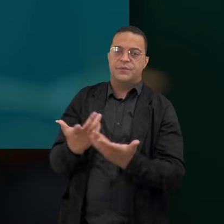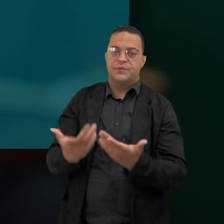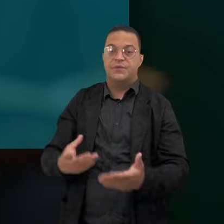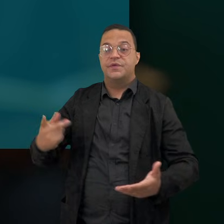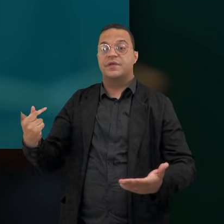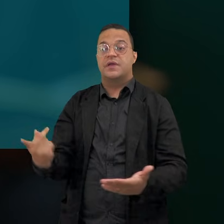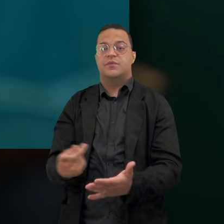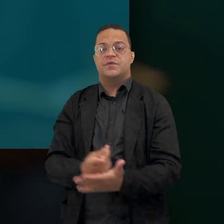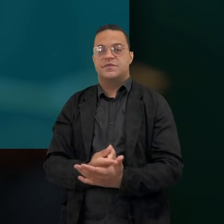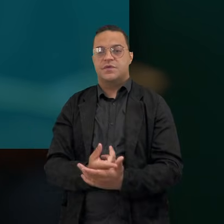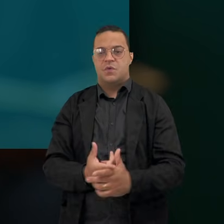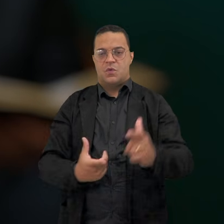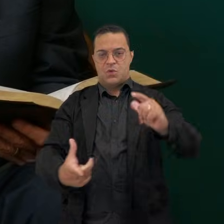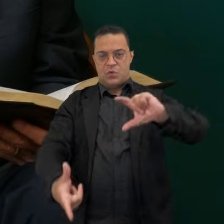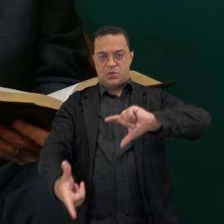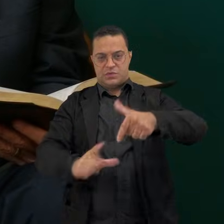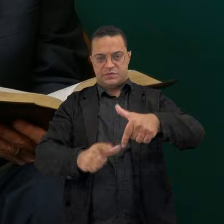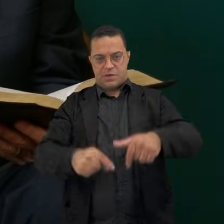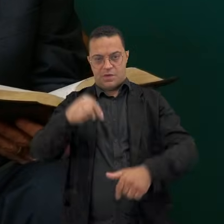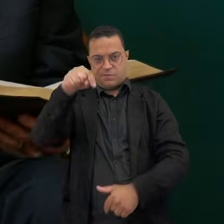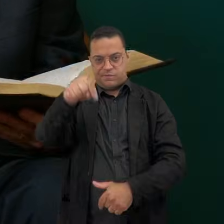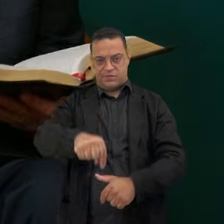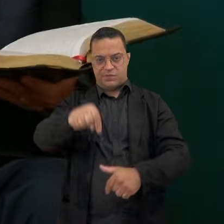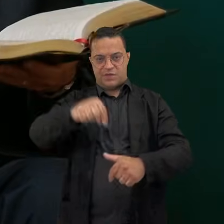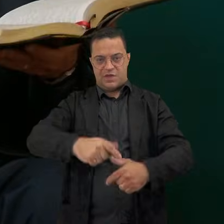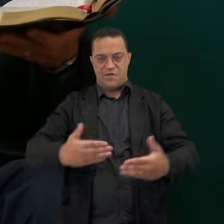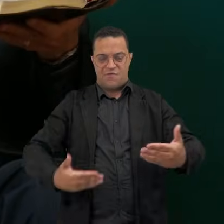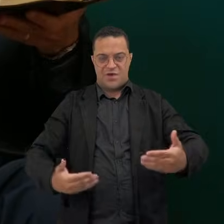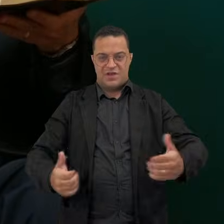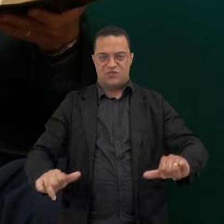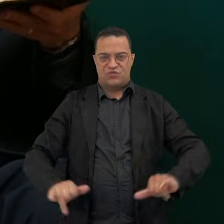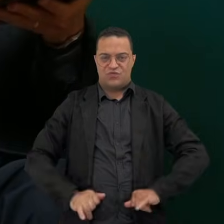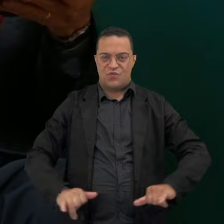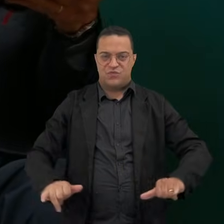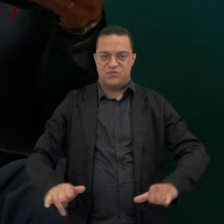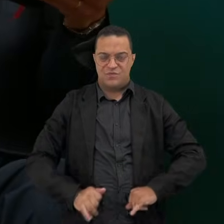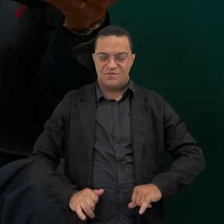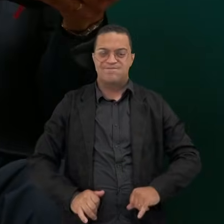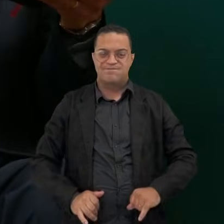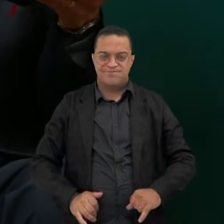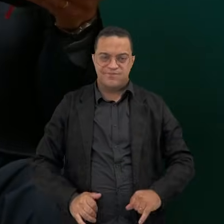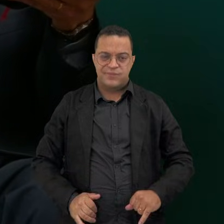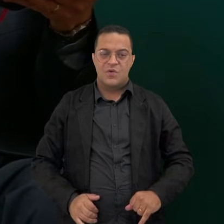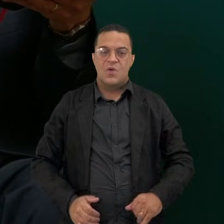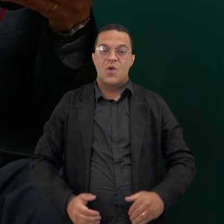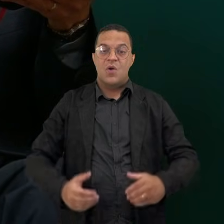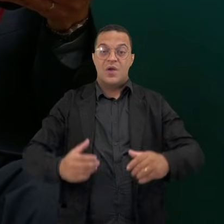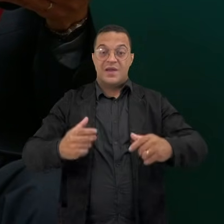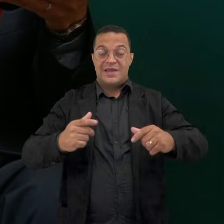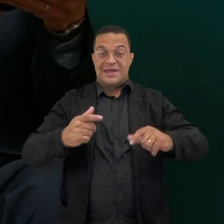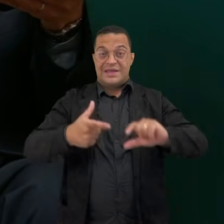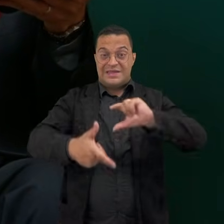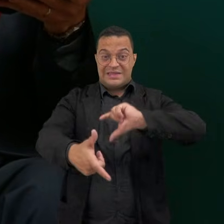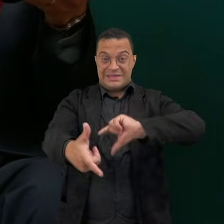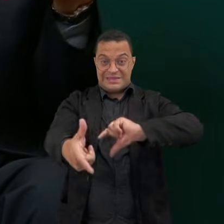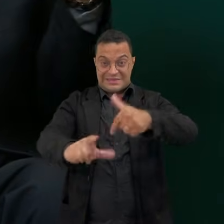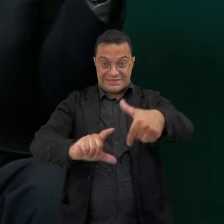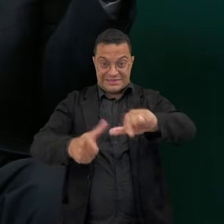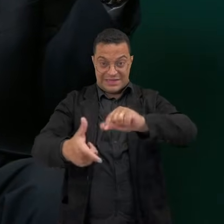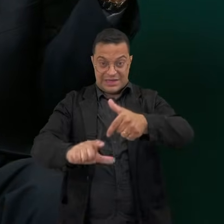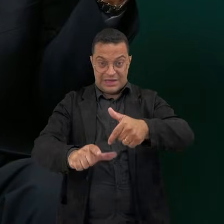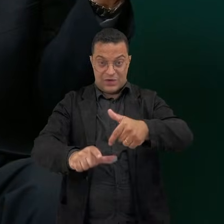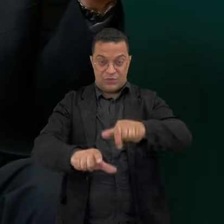deserta. Então o povo de Israel iria perder a sua terra, eles seriam ou mortos